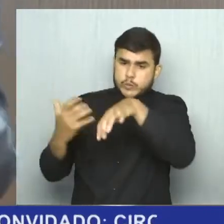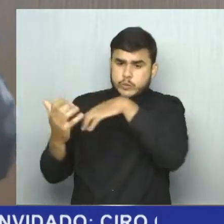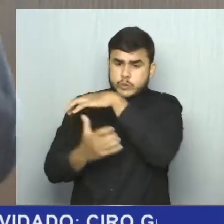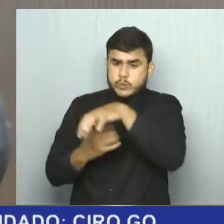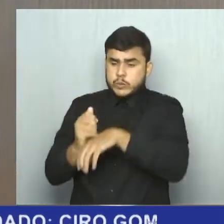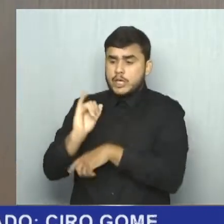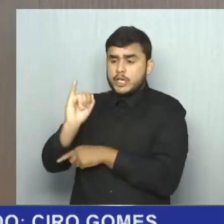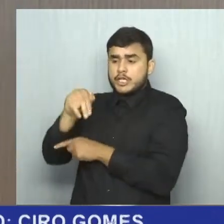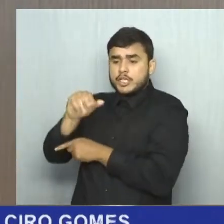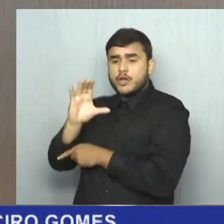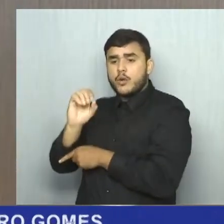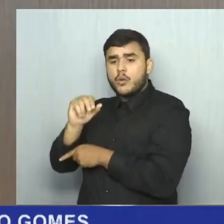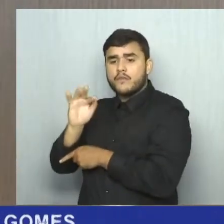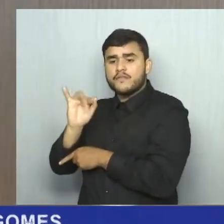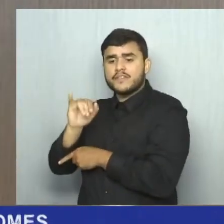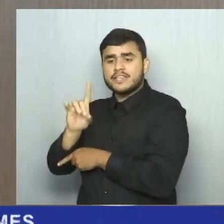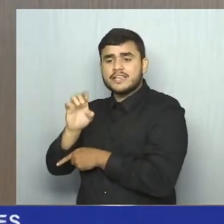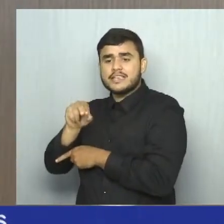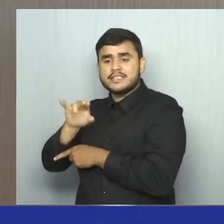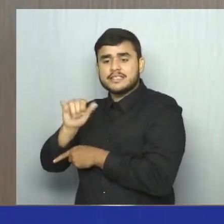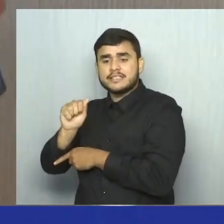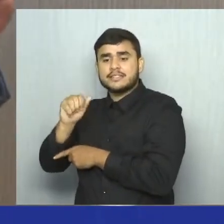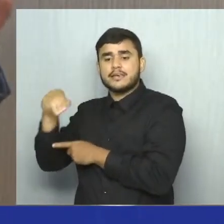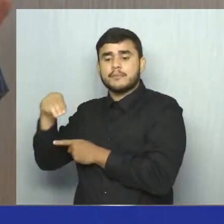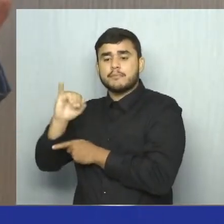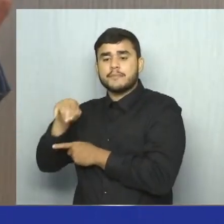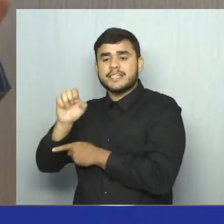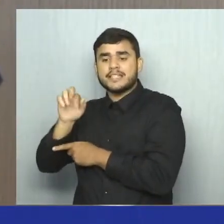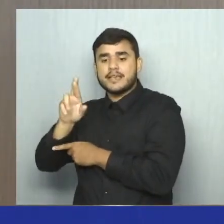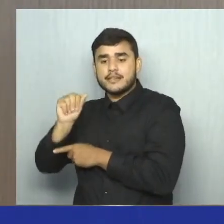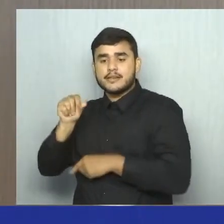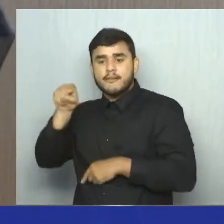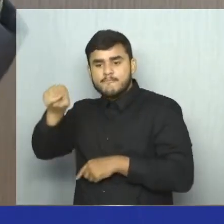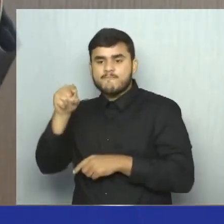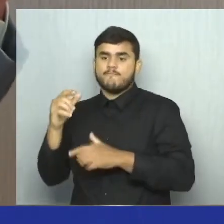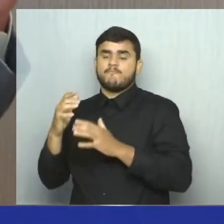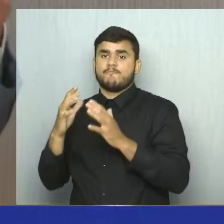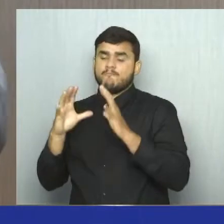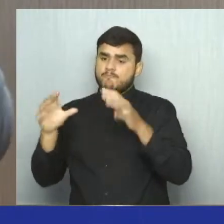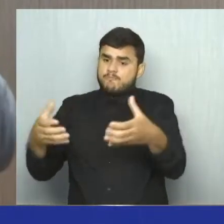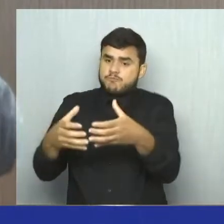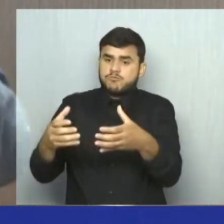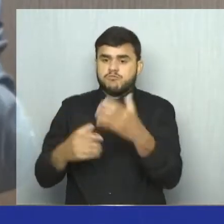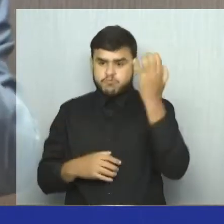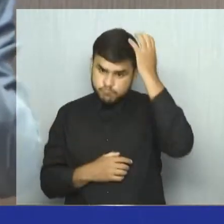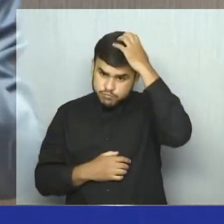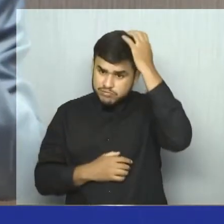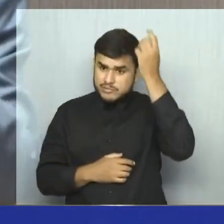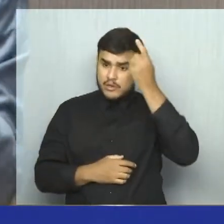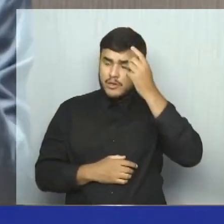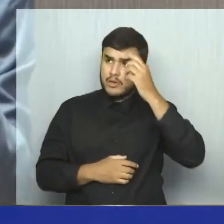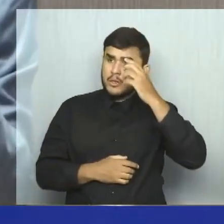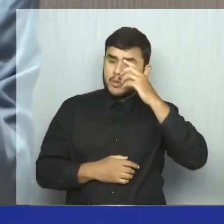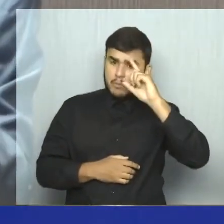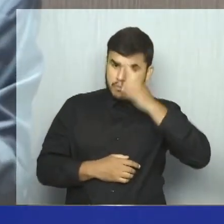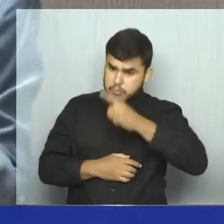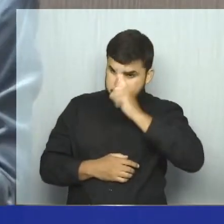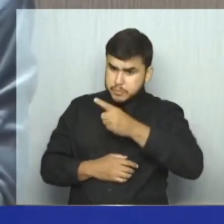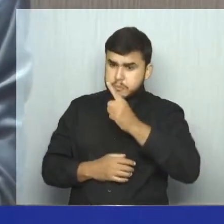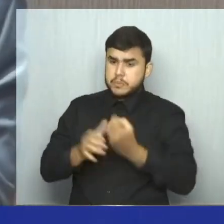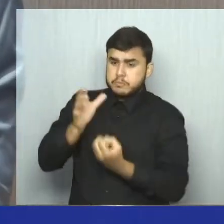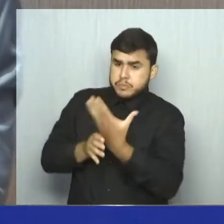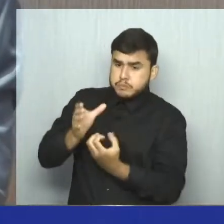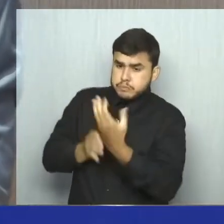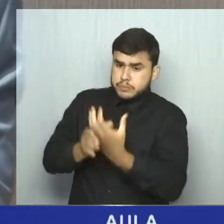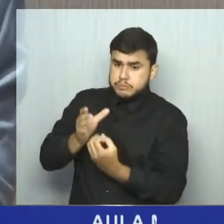revoltoso contra o absolutismo, contra o poder sem limites da tributação. Lá em Minas Gerais